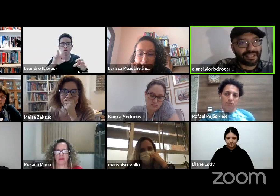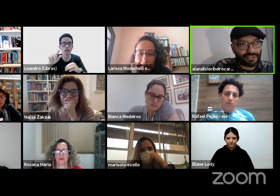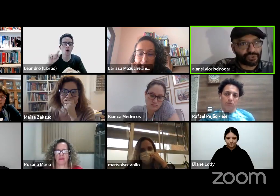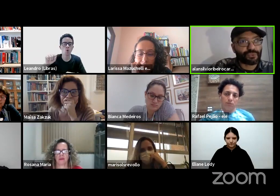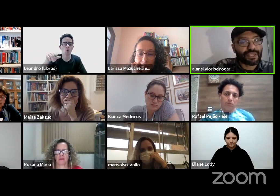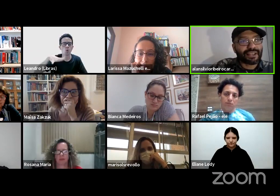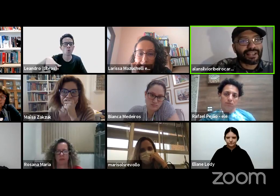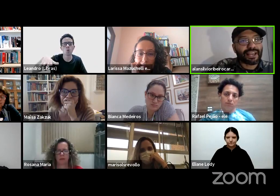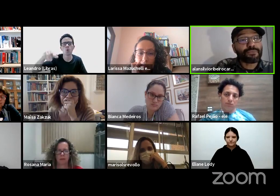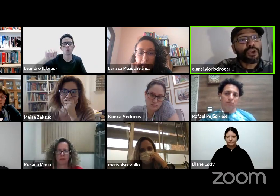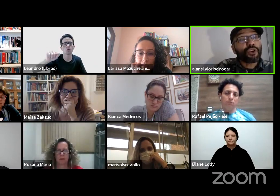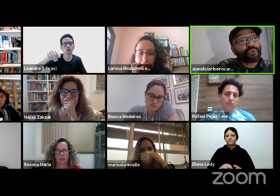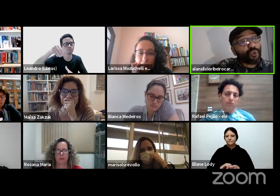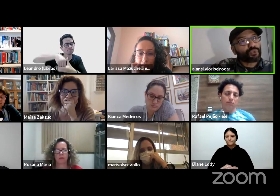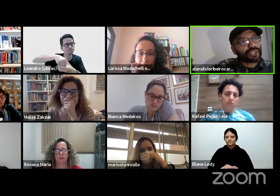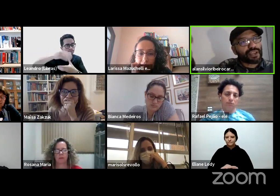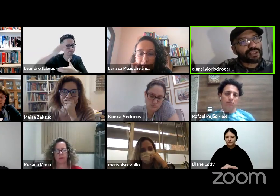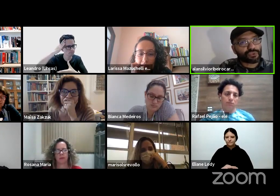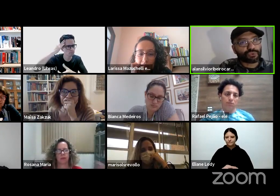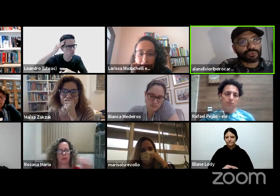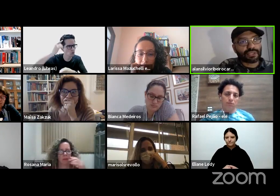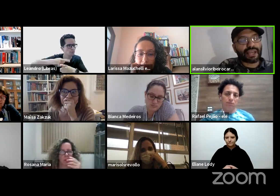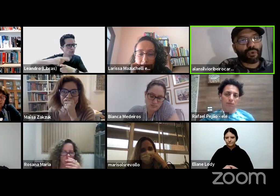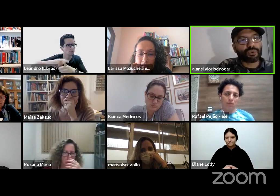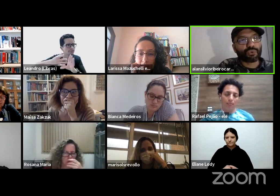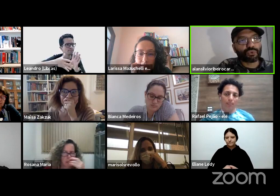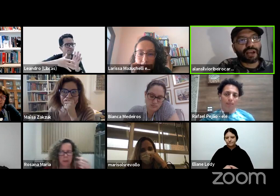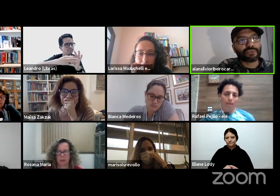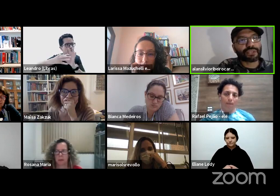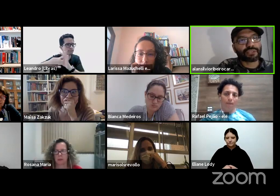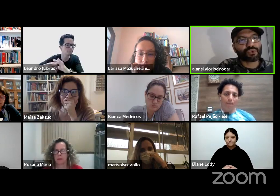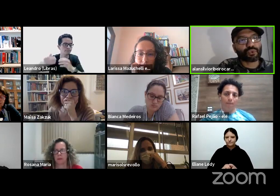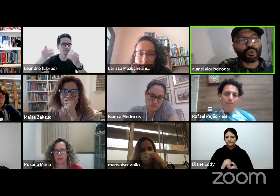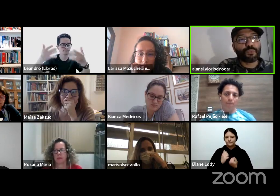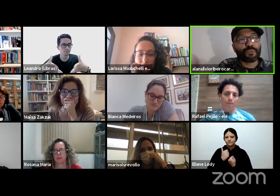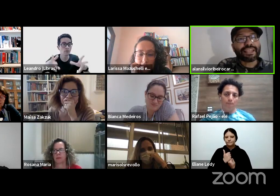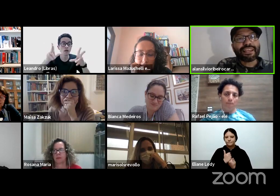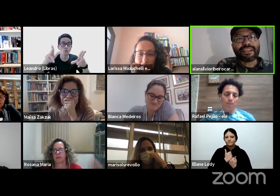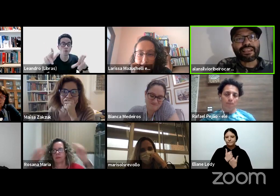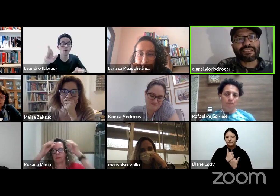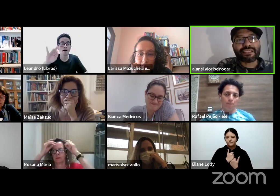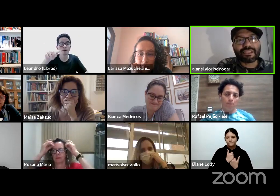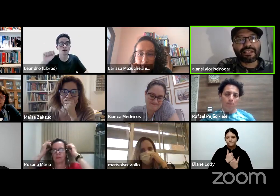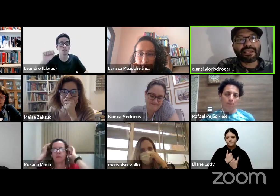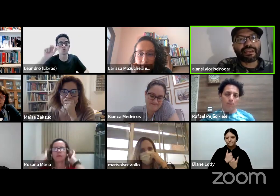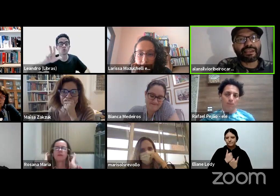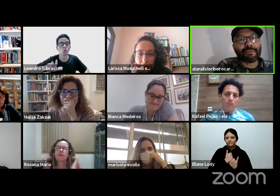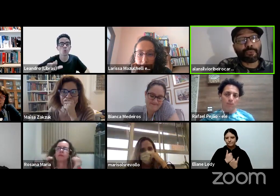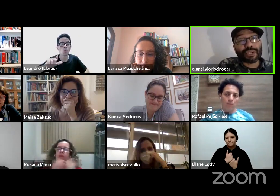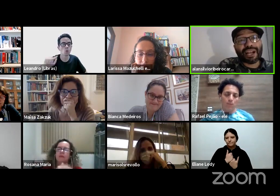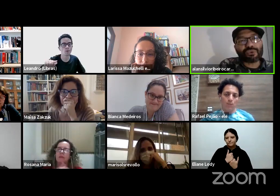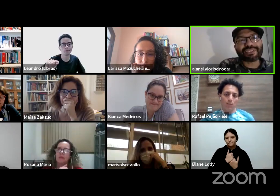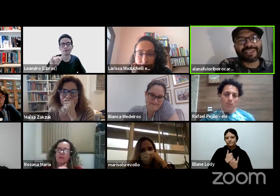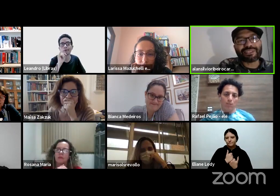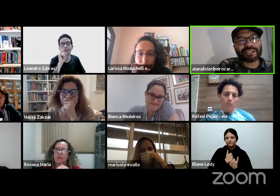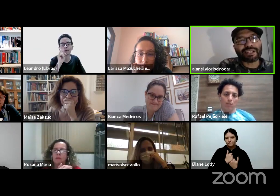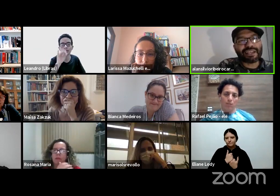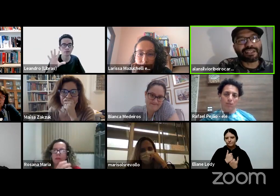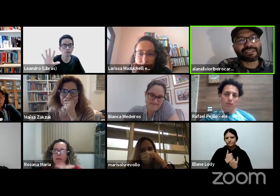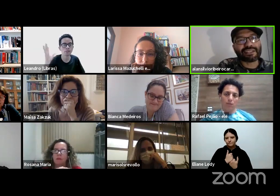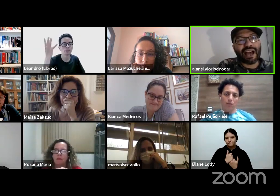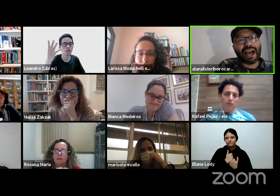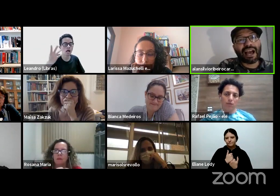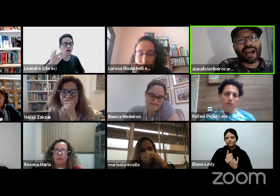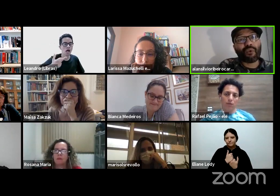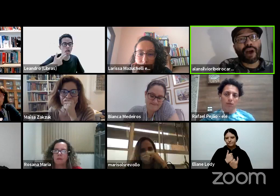ensina isso? Né? Num contexto, né, como o da África do Sul, em que, por causa da língua